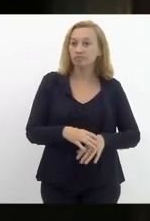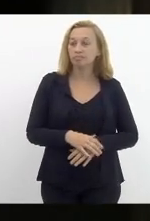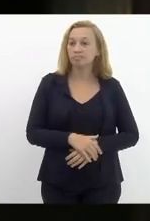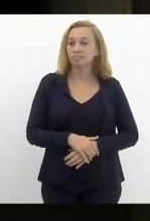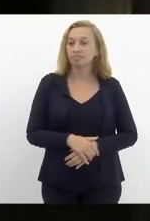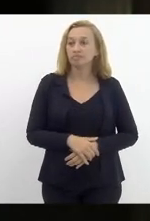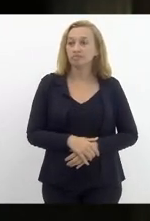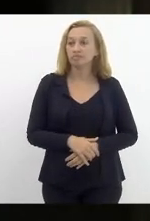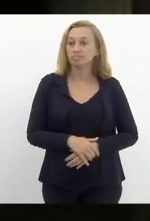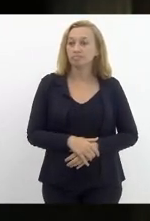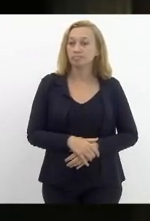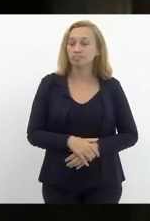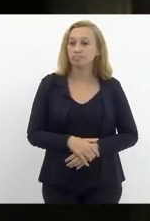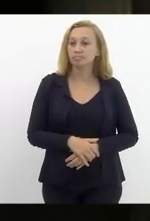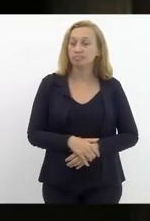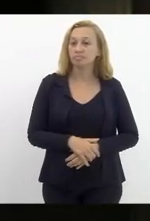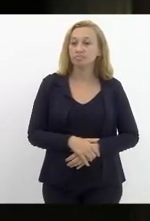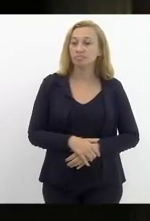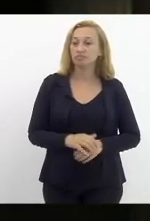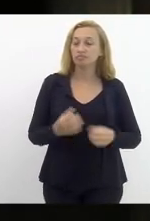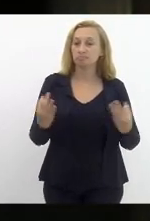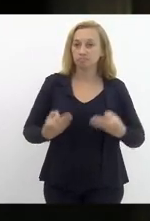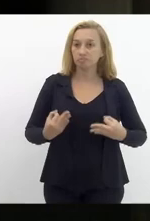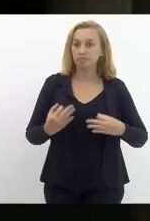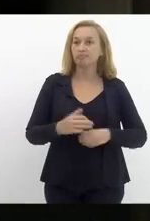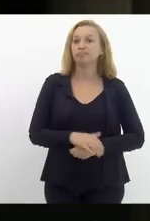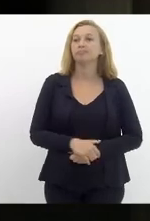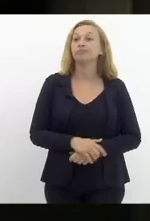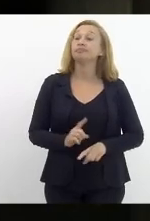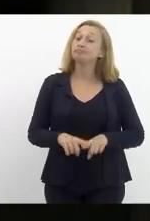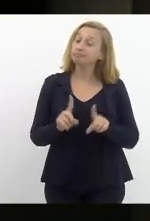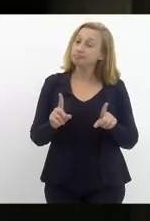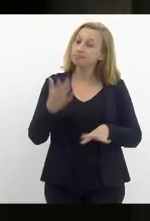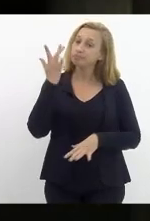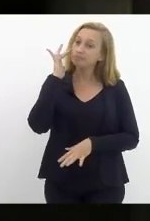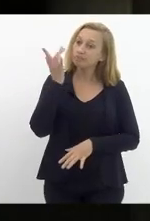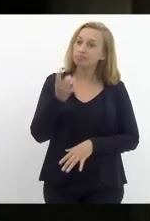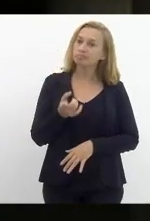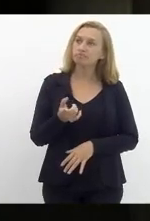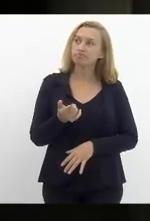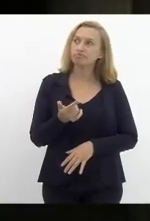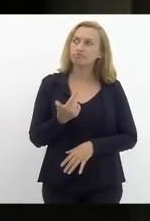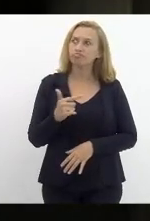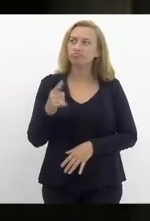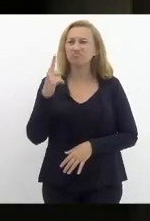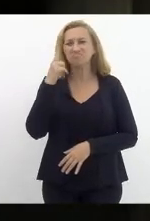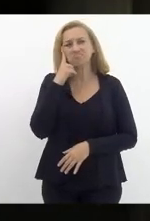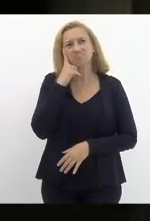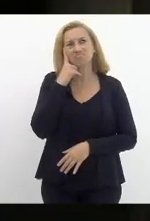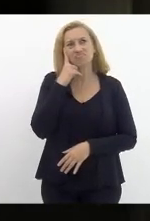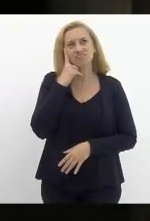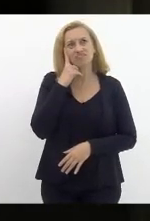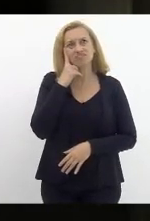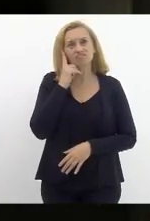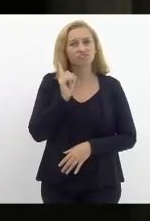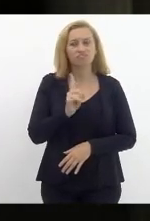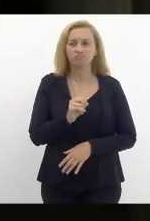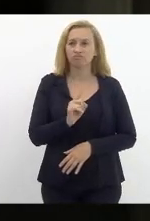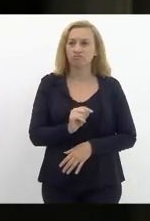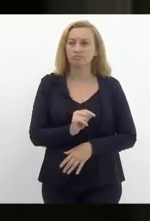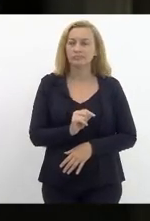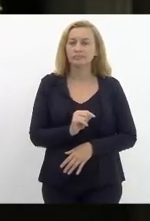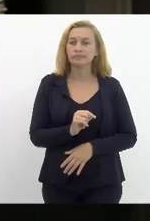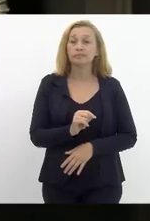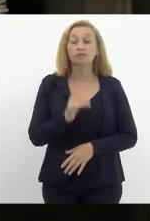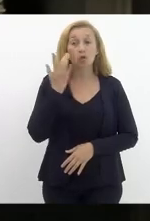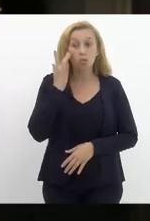maneira excelente. Mas eu acho que a gente não tem que pensar nisso dessa forma. Eu